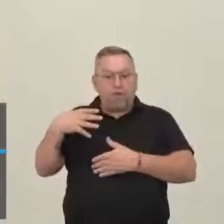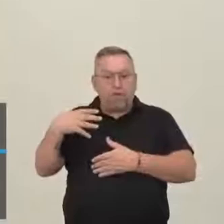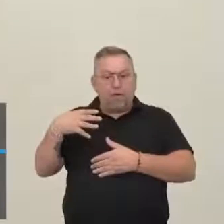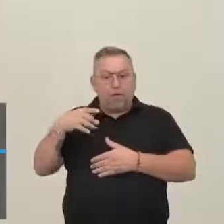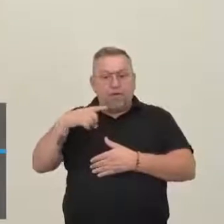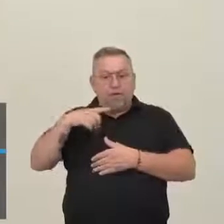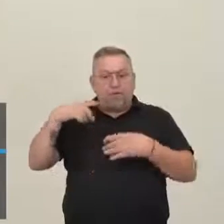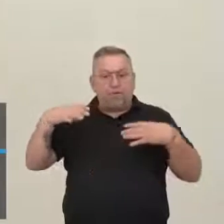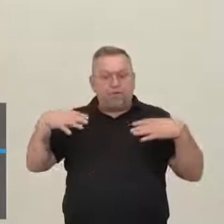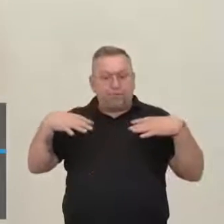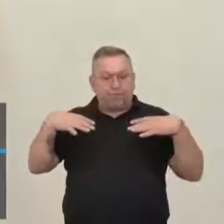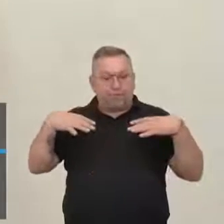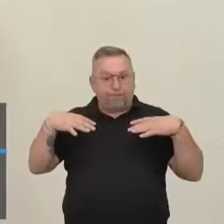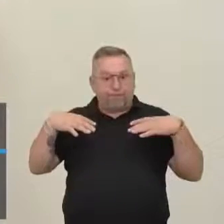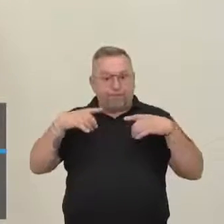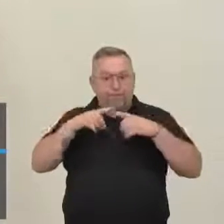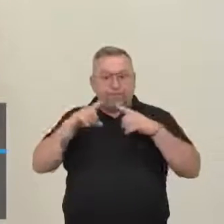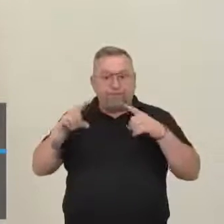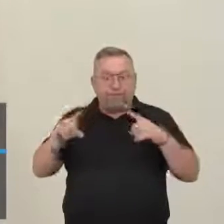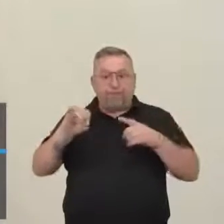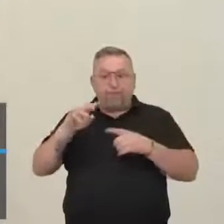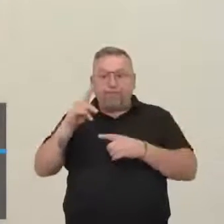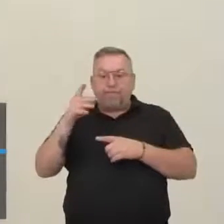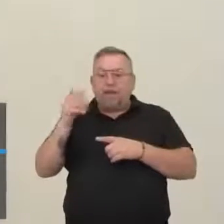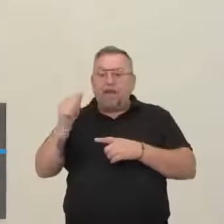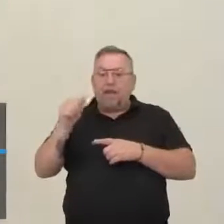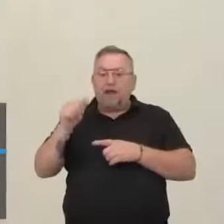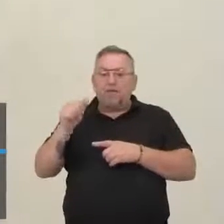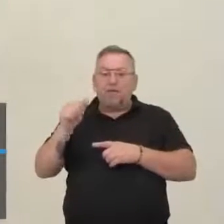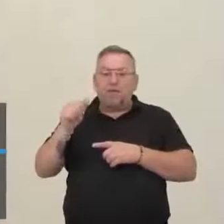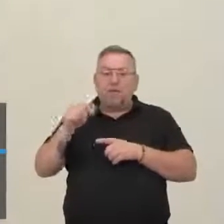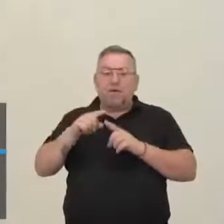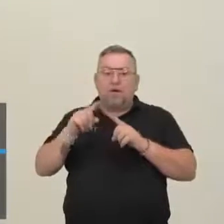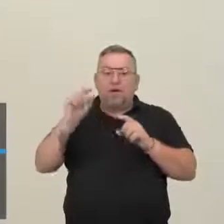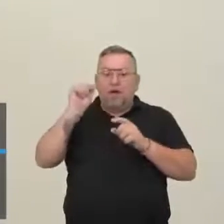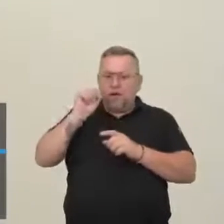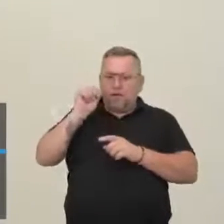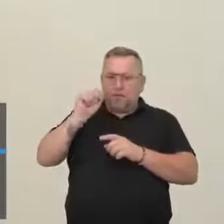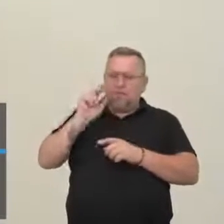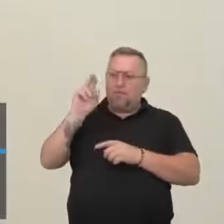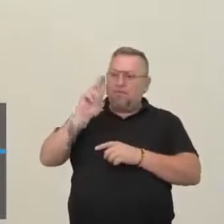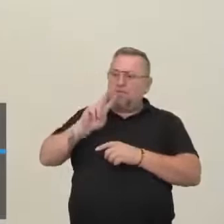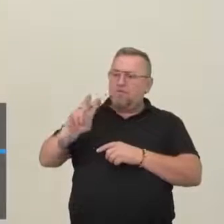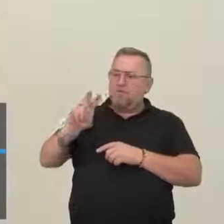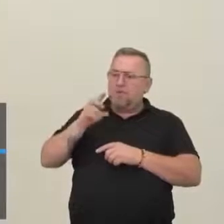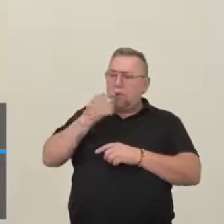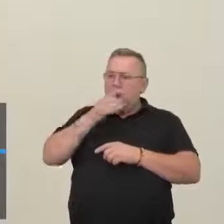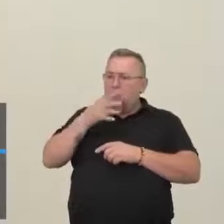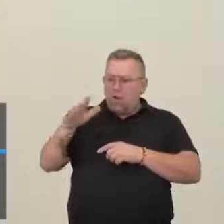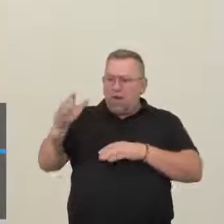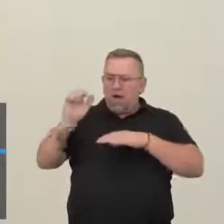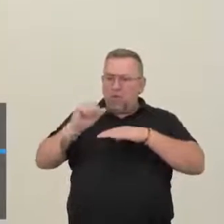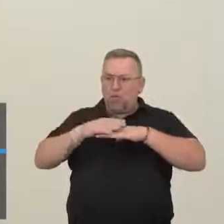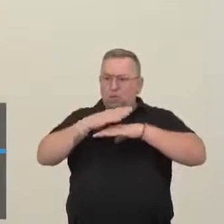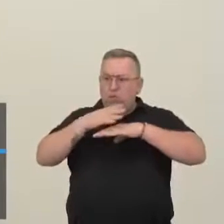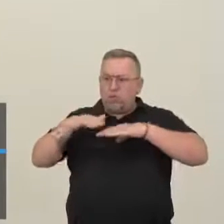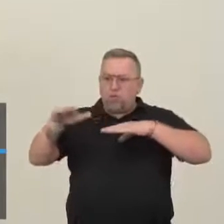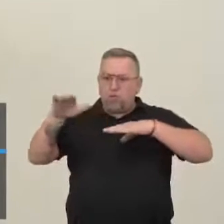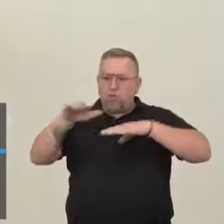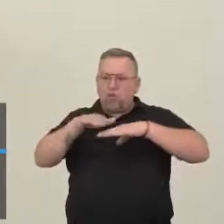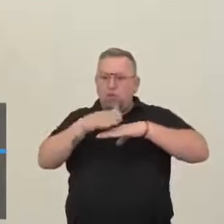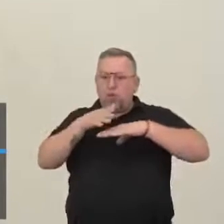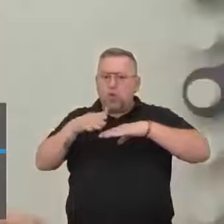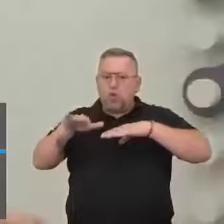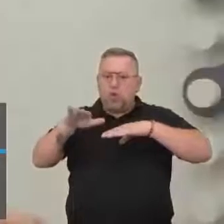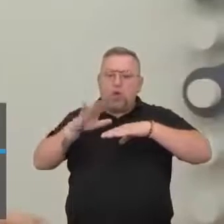passando férias lá nas ilhas, não lembro qual ilha que era, e a menina viu... inglesa, né? Sabe que aula que ela teve, né? Aula de